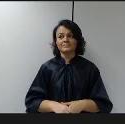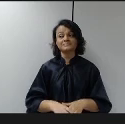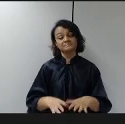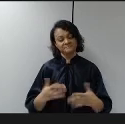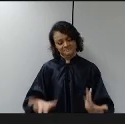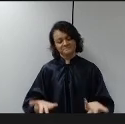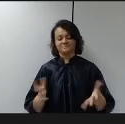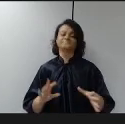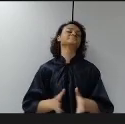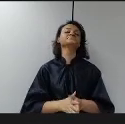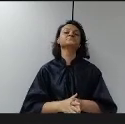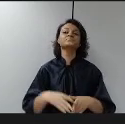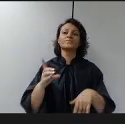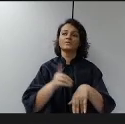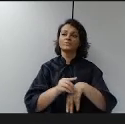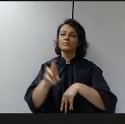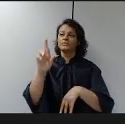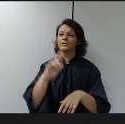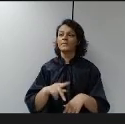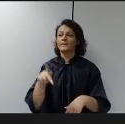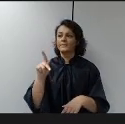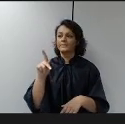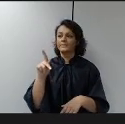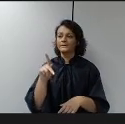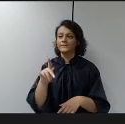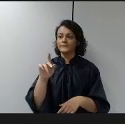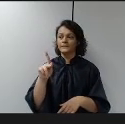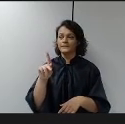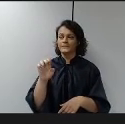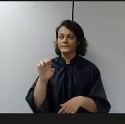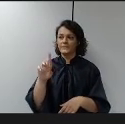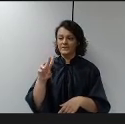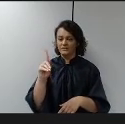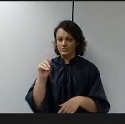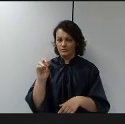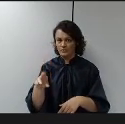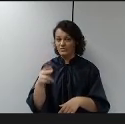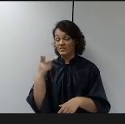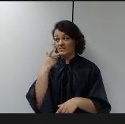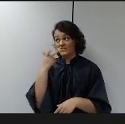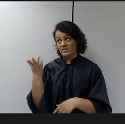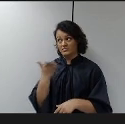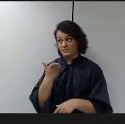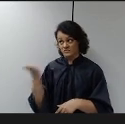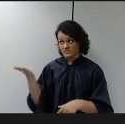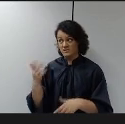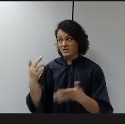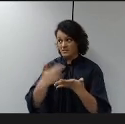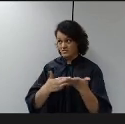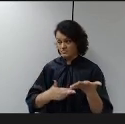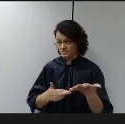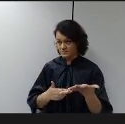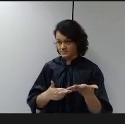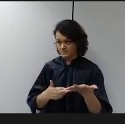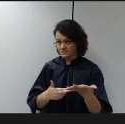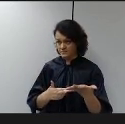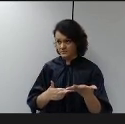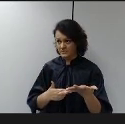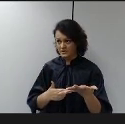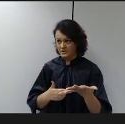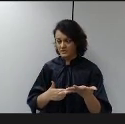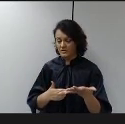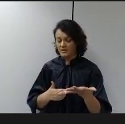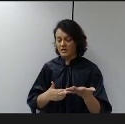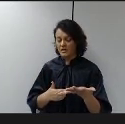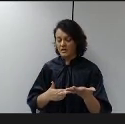eu queria informar a Vossa Excelência que, como relator, eu estou negando provimento